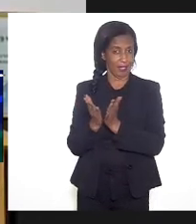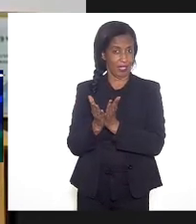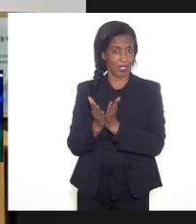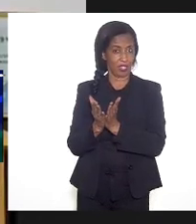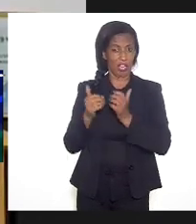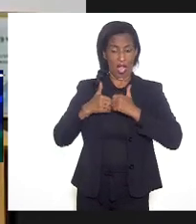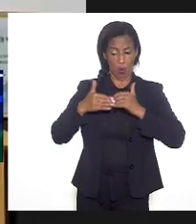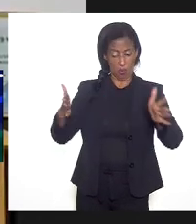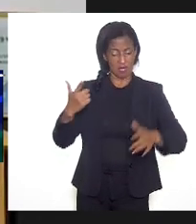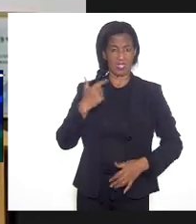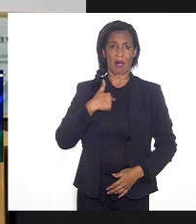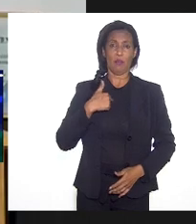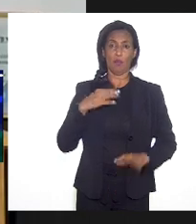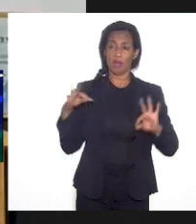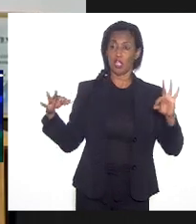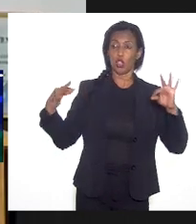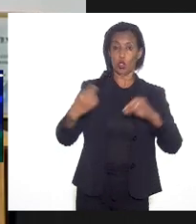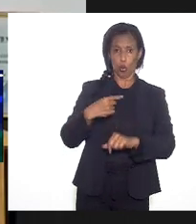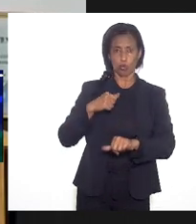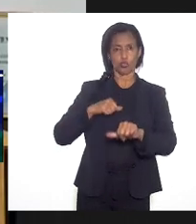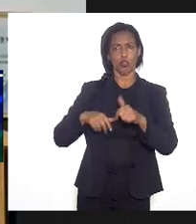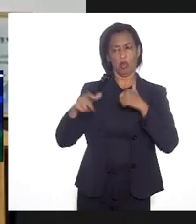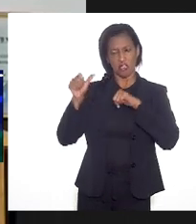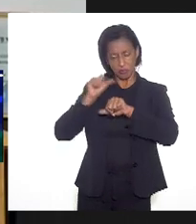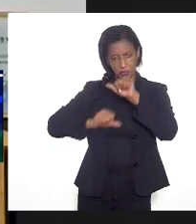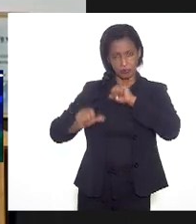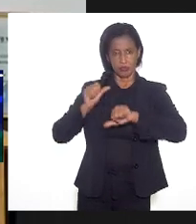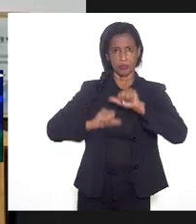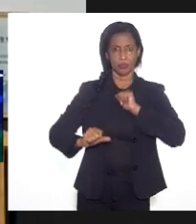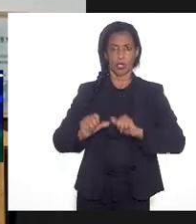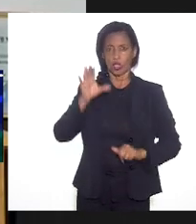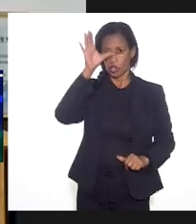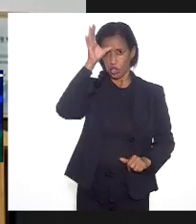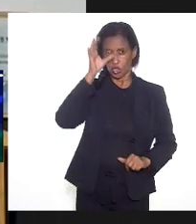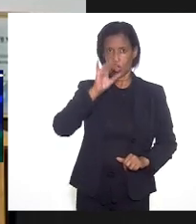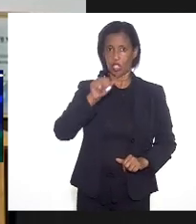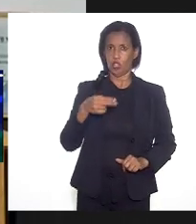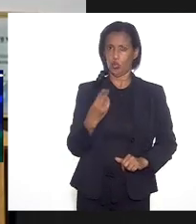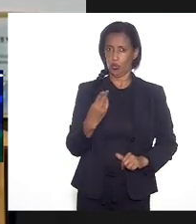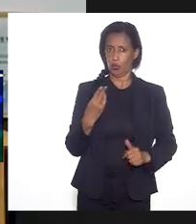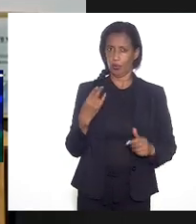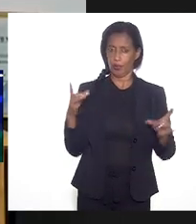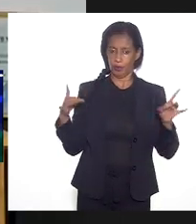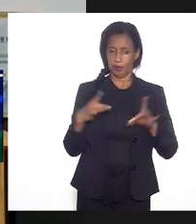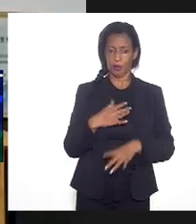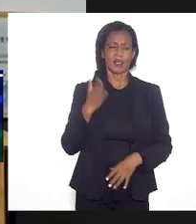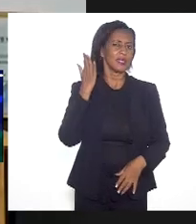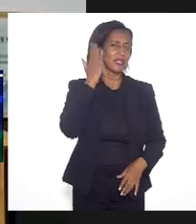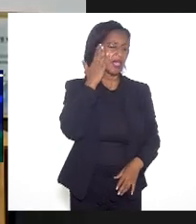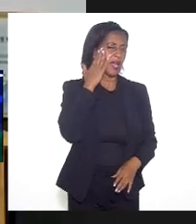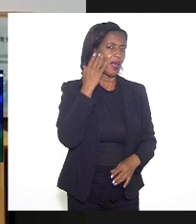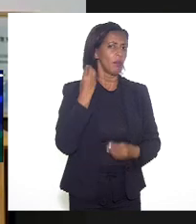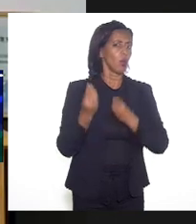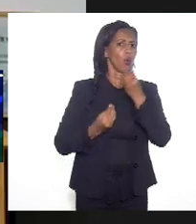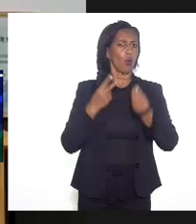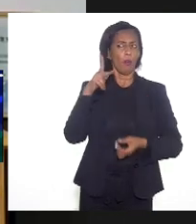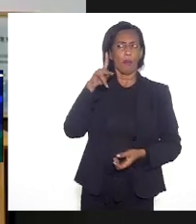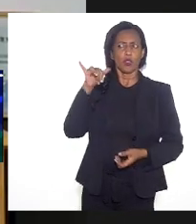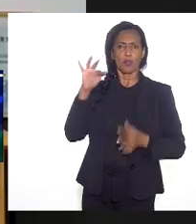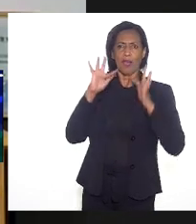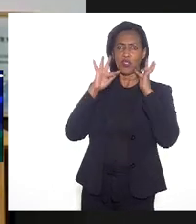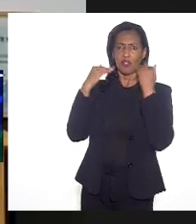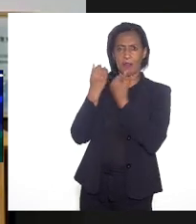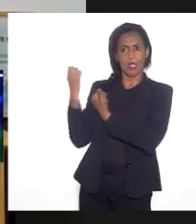a começar por mim. Para concluir, tia Ju, sabe como o que meus pais me